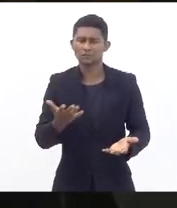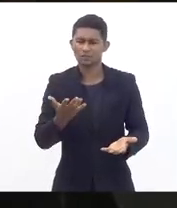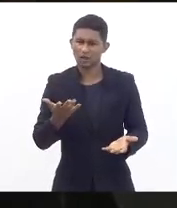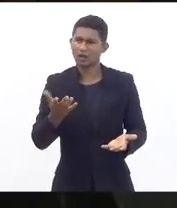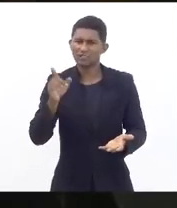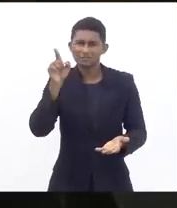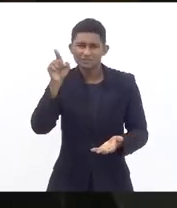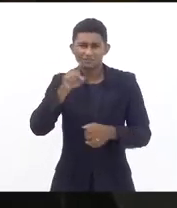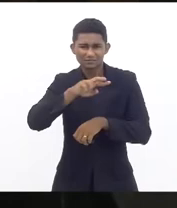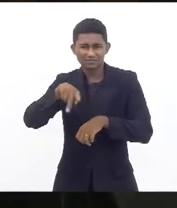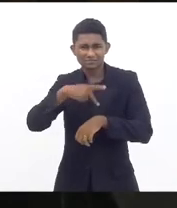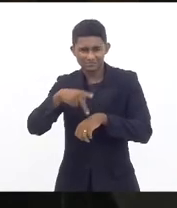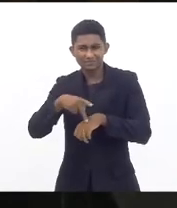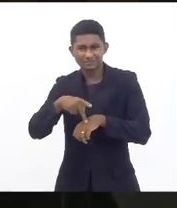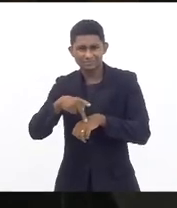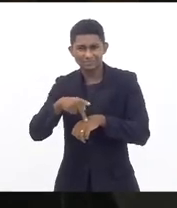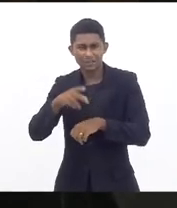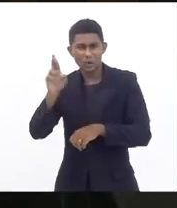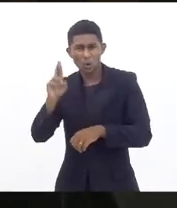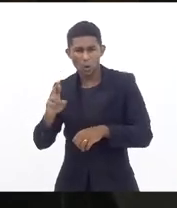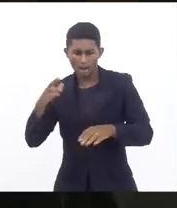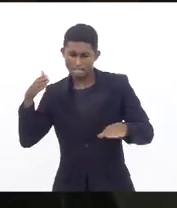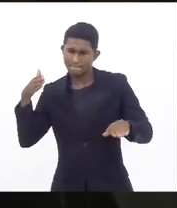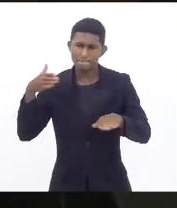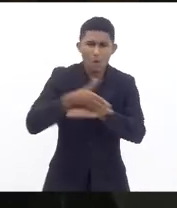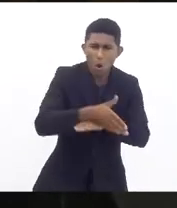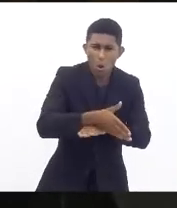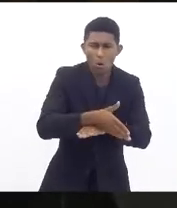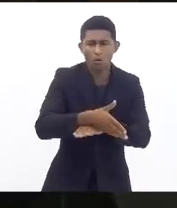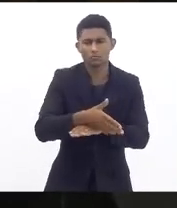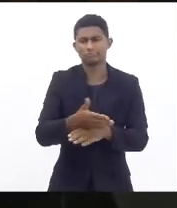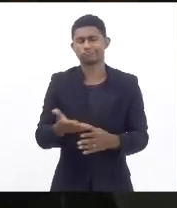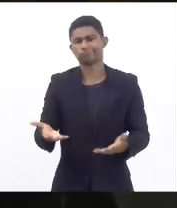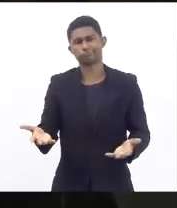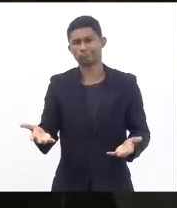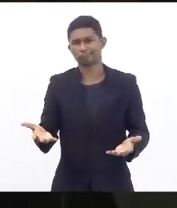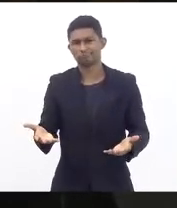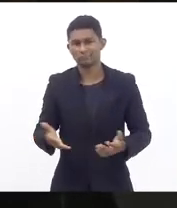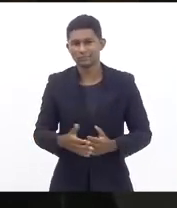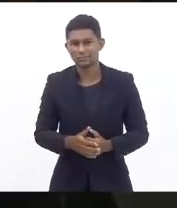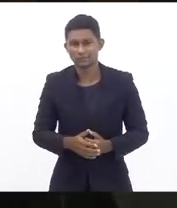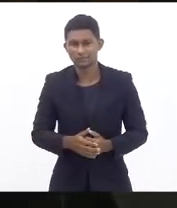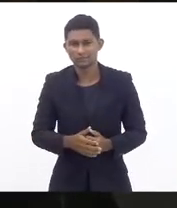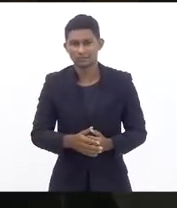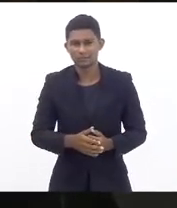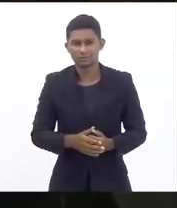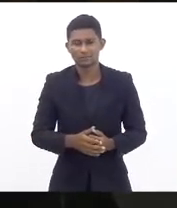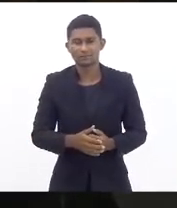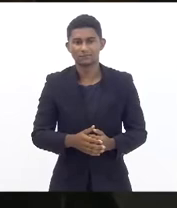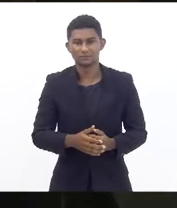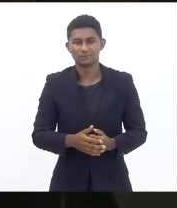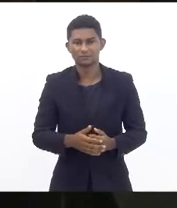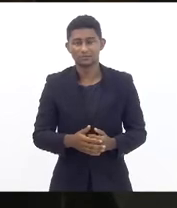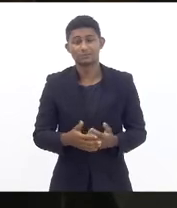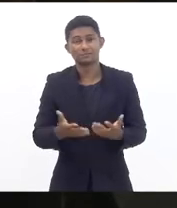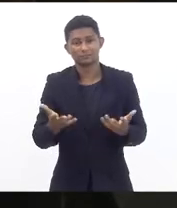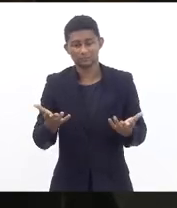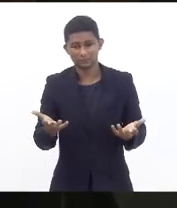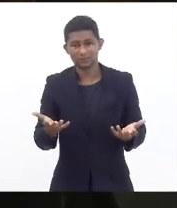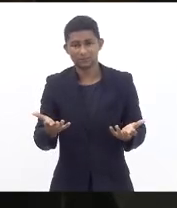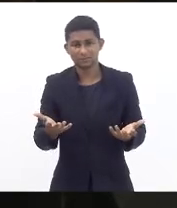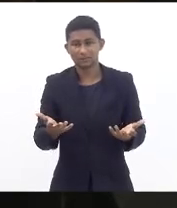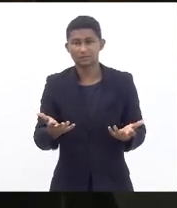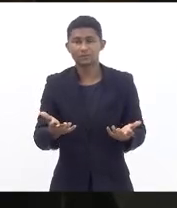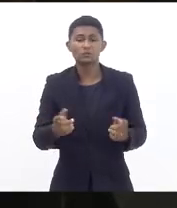pudesse ter algum tipo de justificativa de simpatia ou até, quiçá,